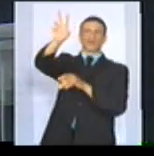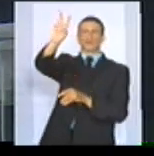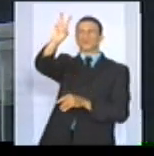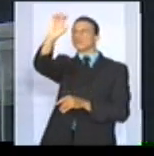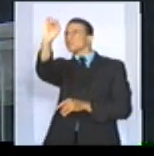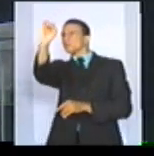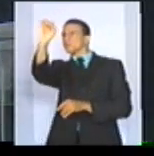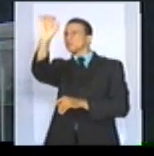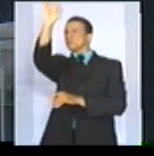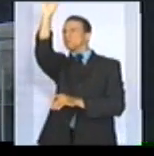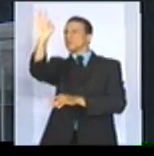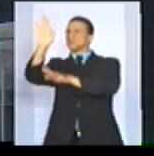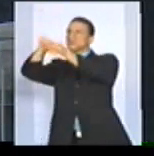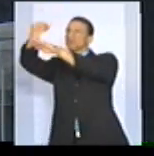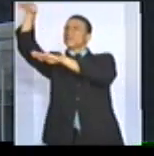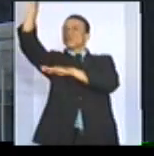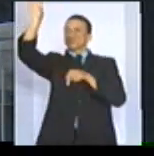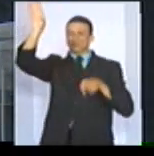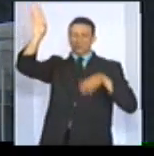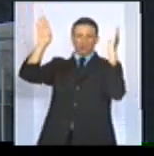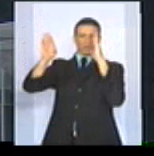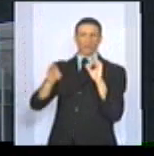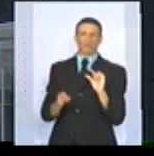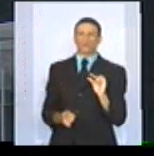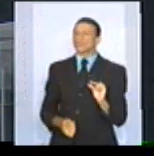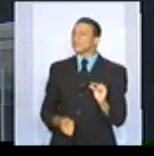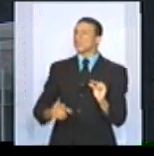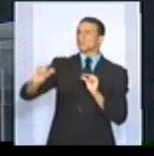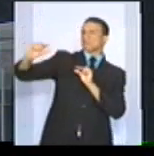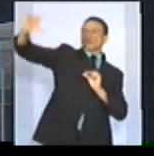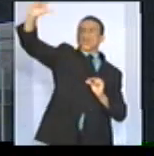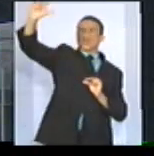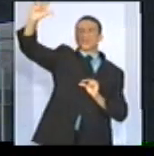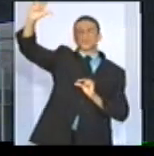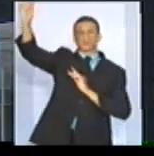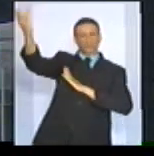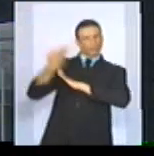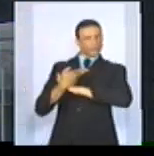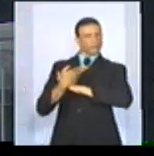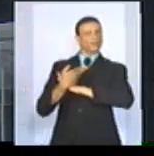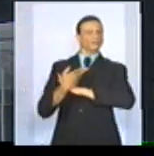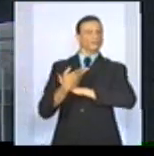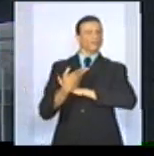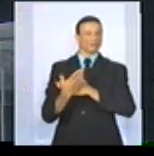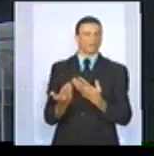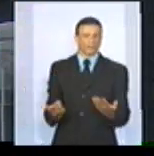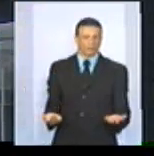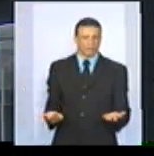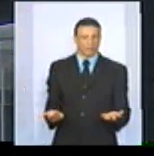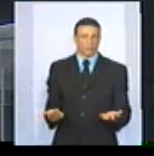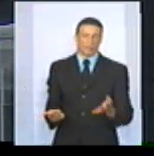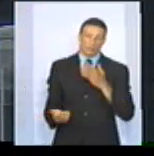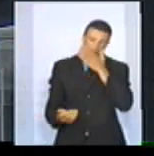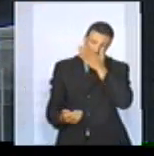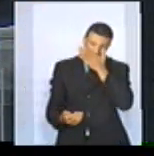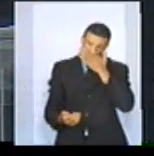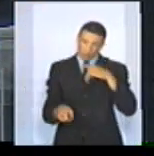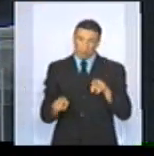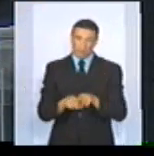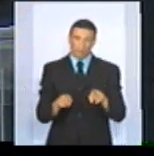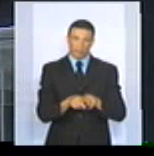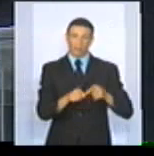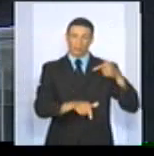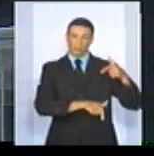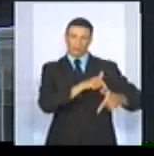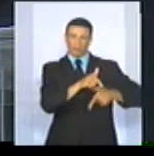50%. Em relação à cota dos canais brasileiros, aludidos no artigo 17 da lei, podemos observar que cada operador tem uma oferta média